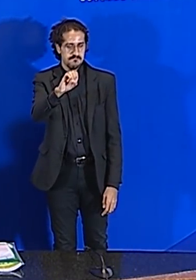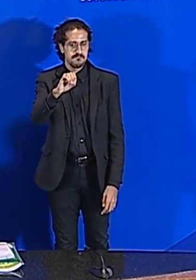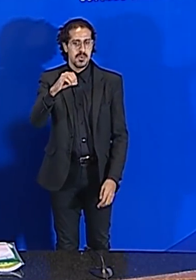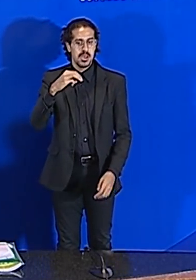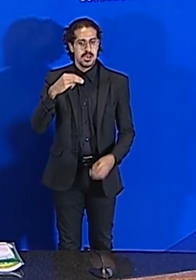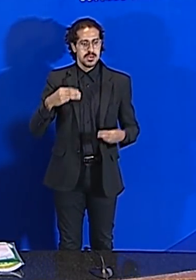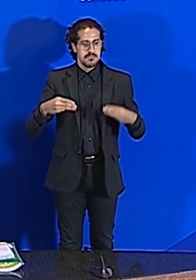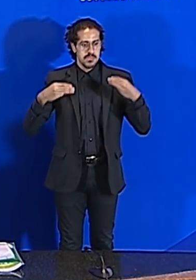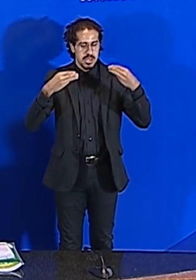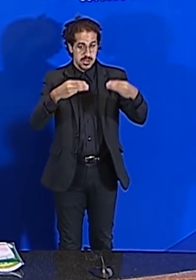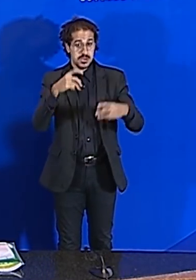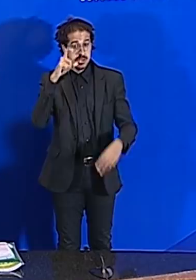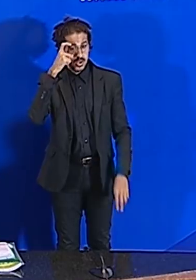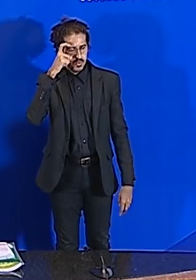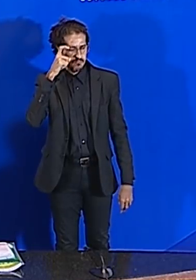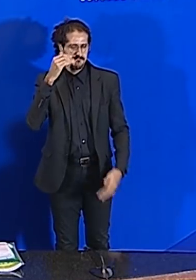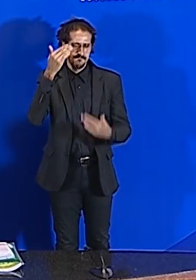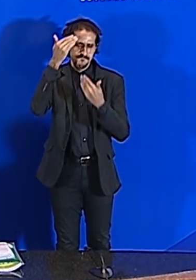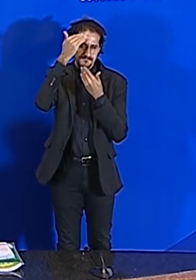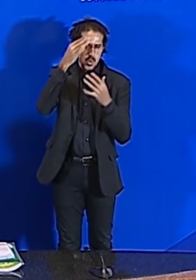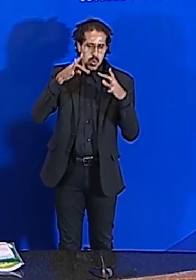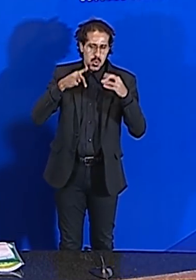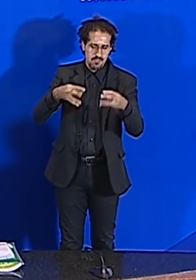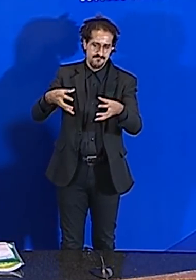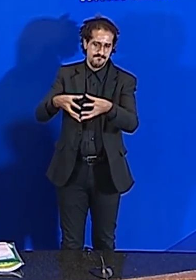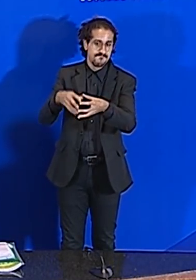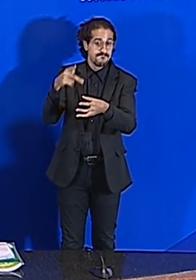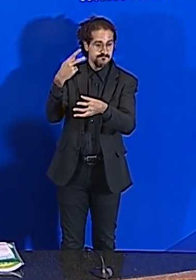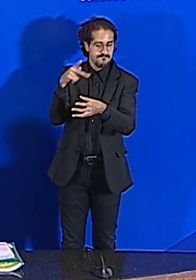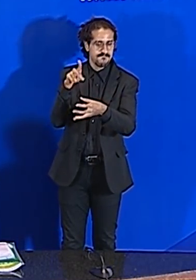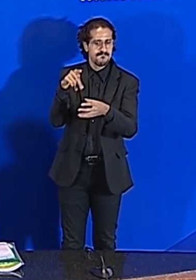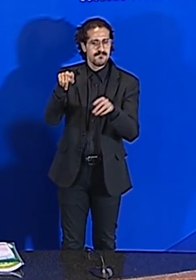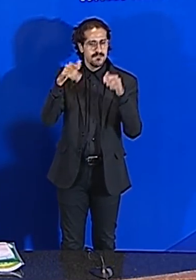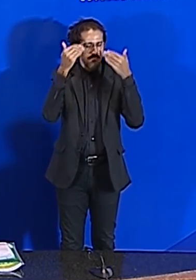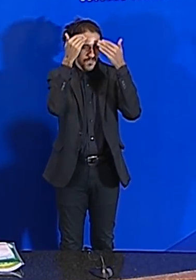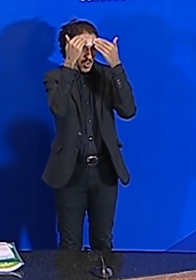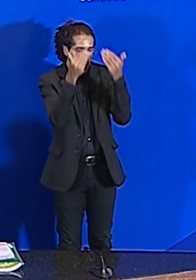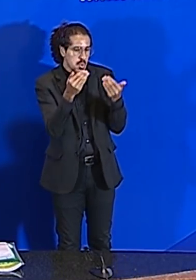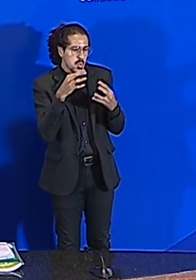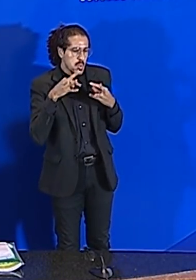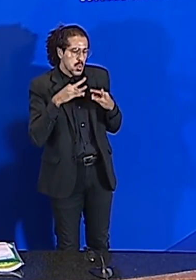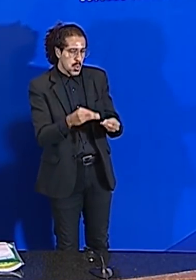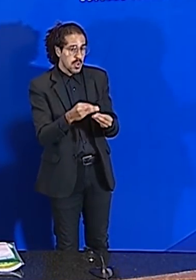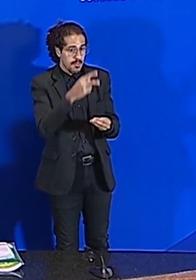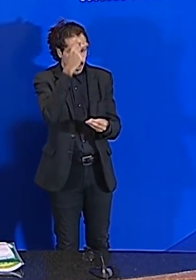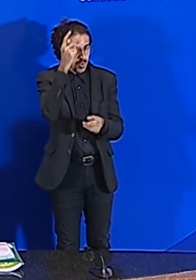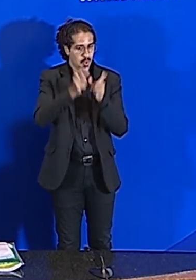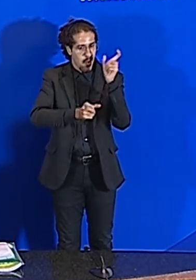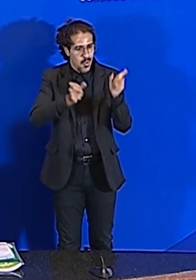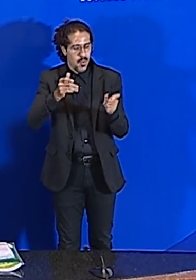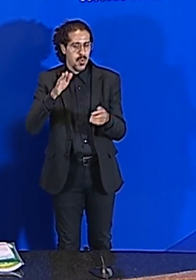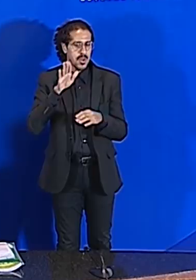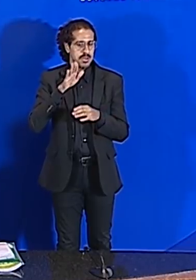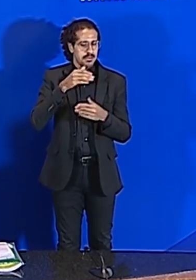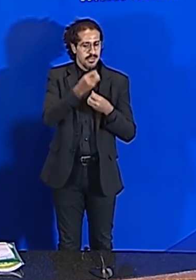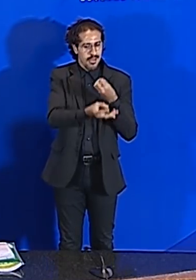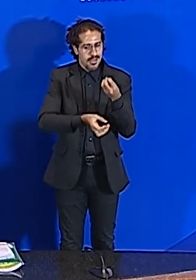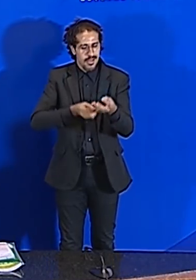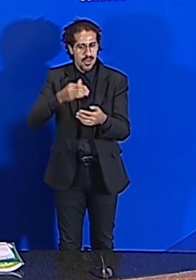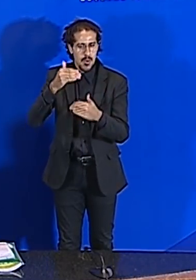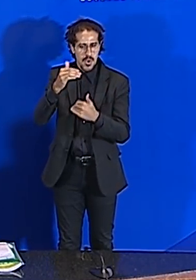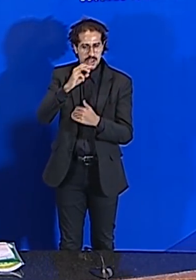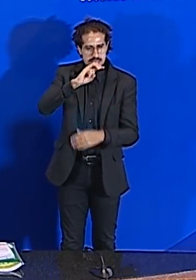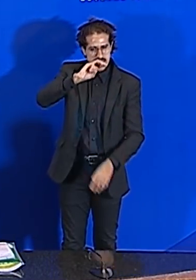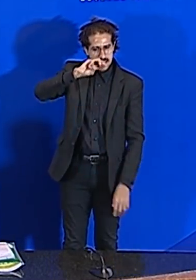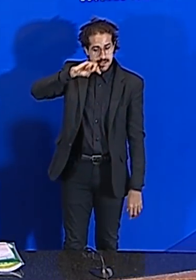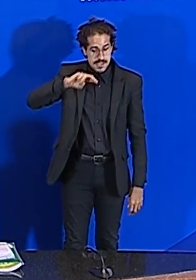Sérgio Moro também agradeço, e toda a sua equipe, agradeço a todos os aplicadores, são 500 mil pessoas, quase 500 mil pessoas